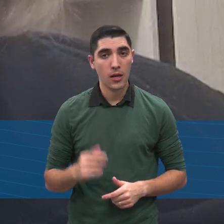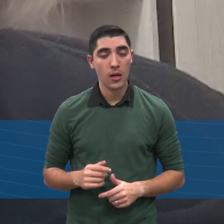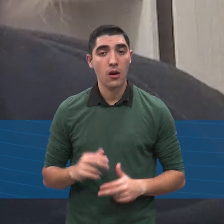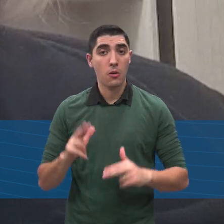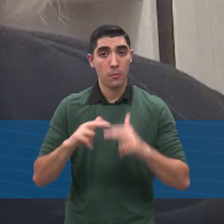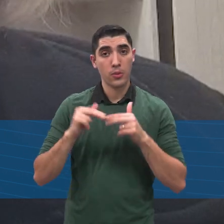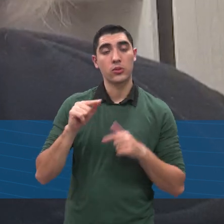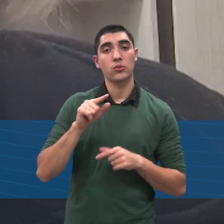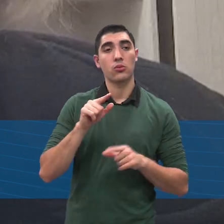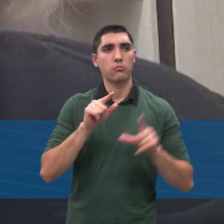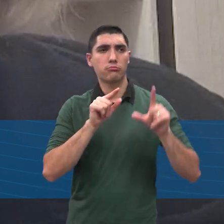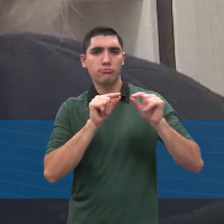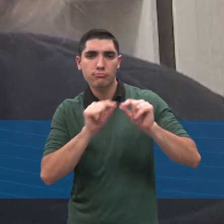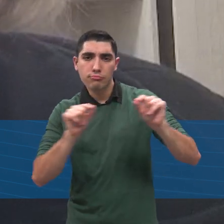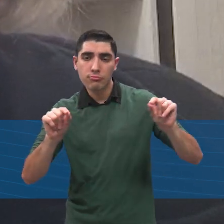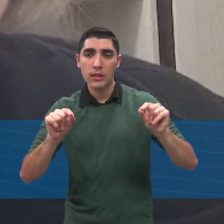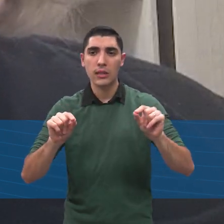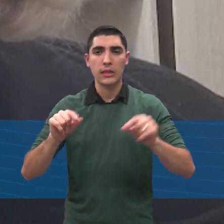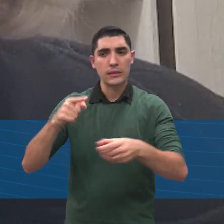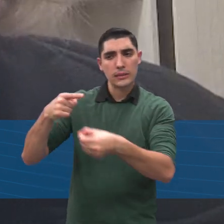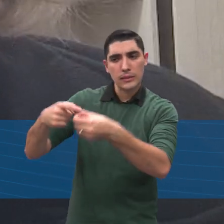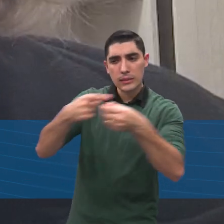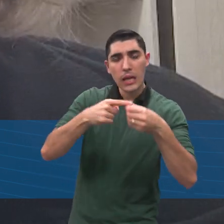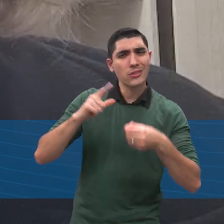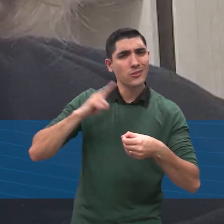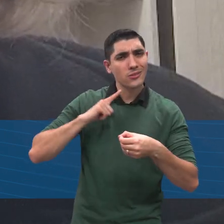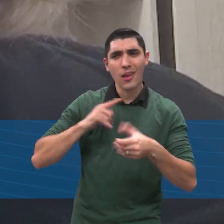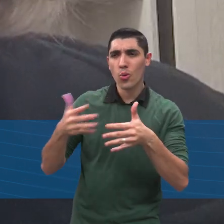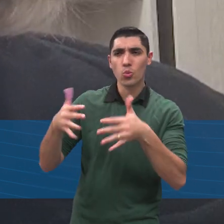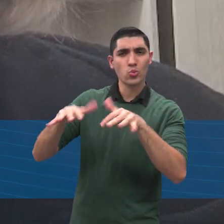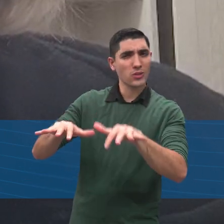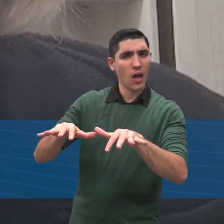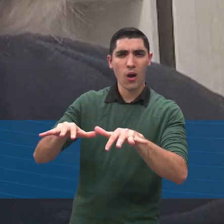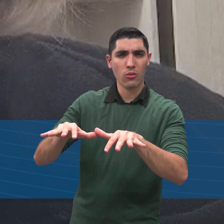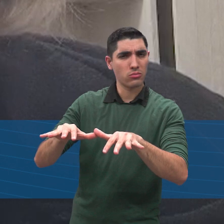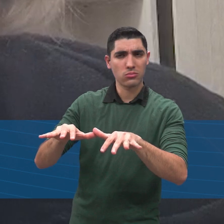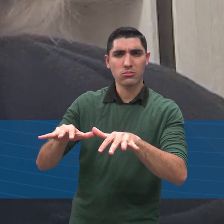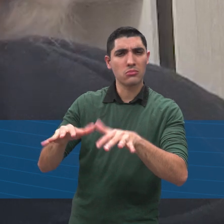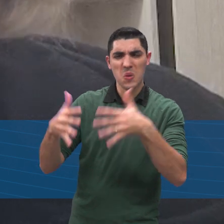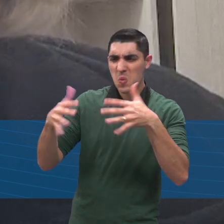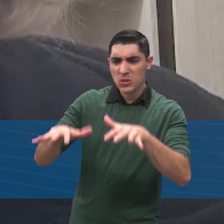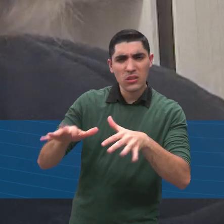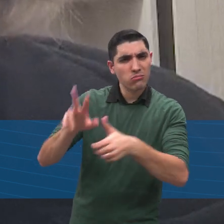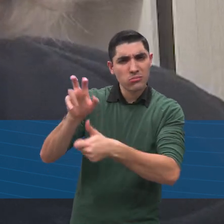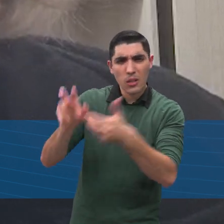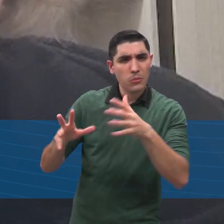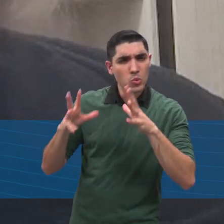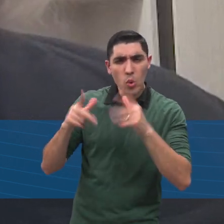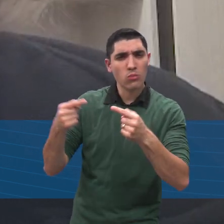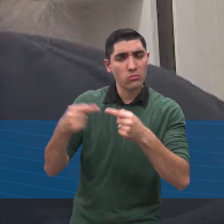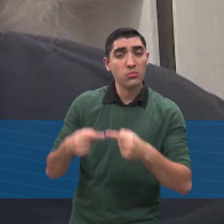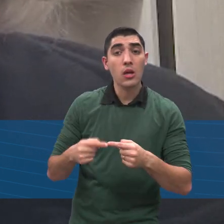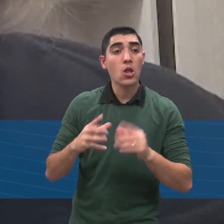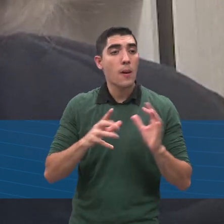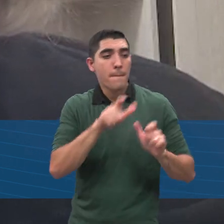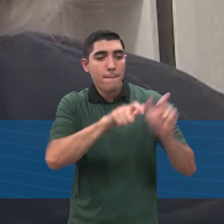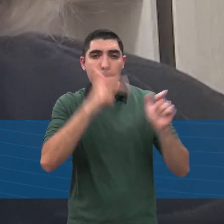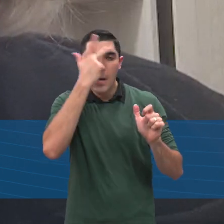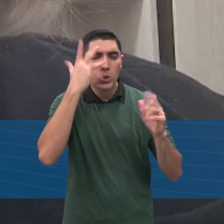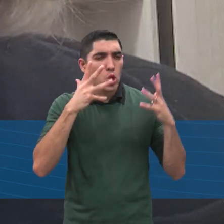Então, cidades realmente inclusivas em todos os sentidos, né, que sejam acessadas facilmente por